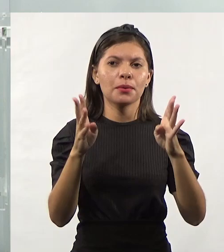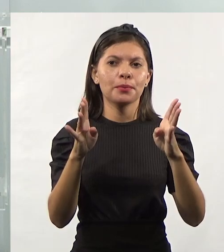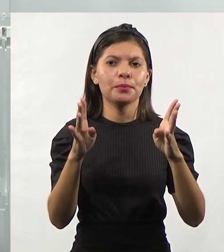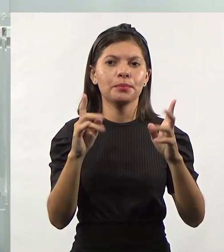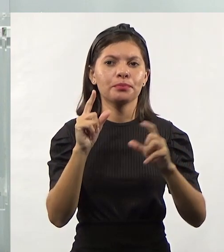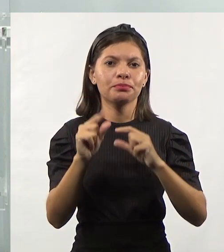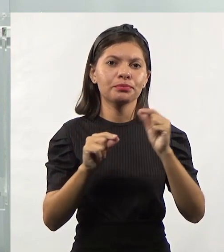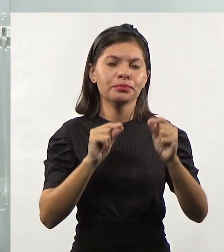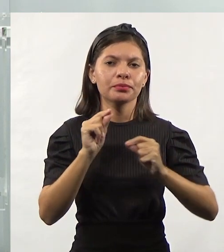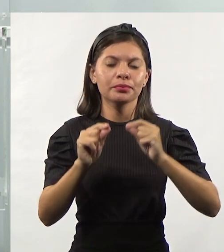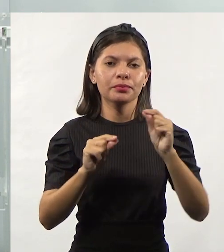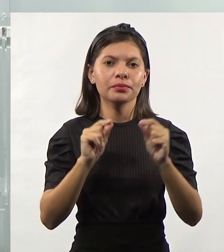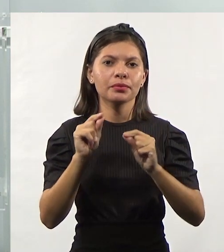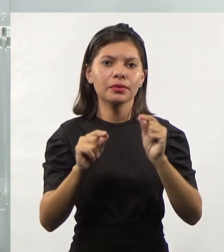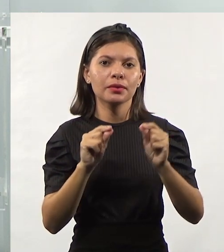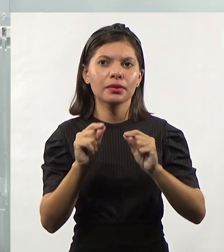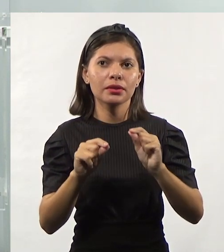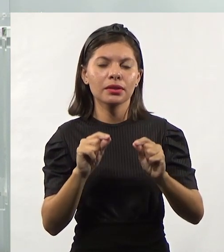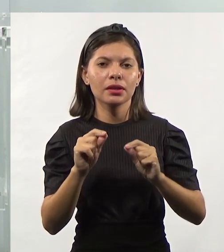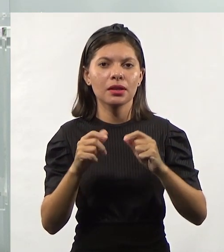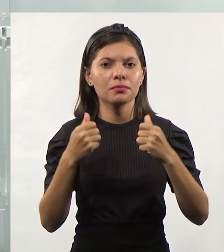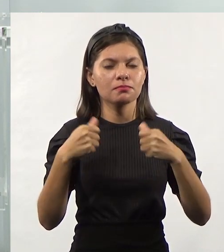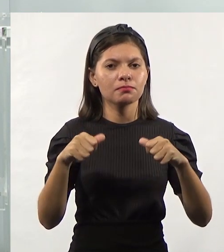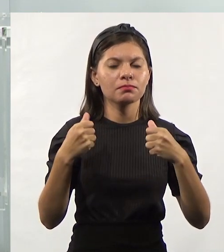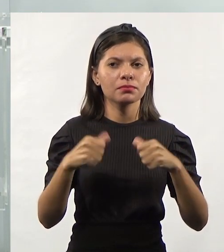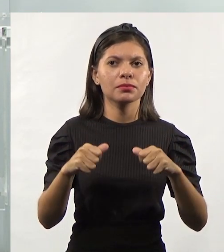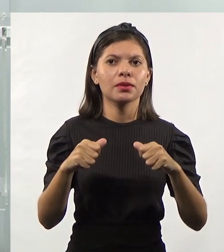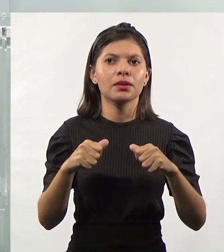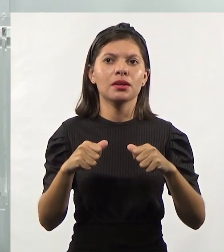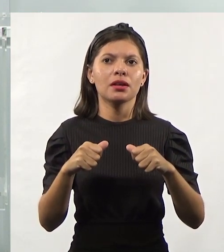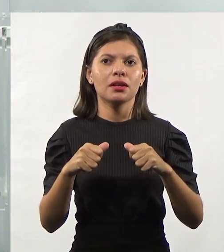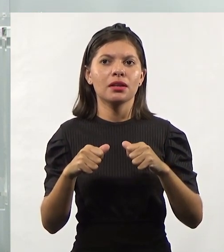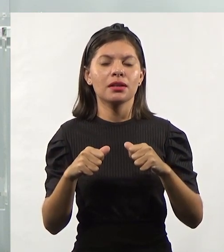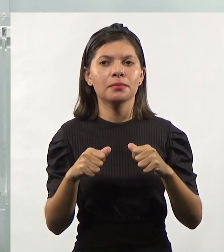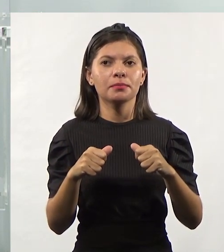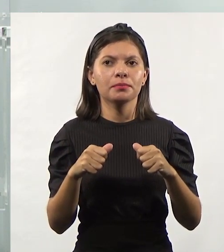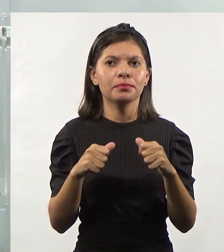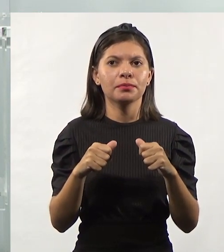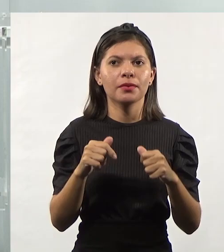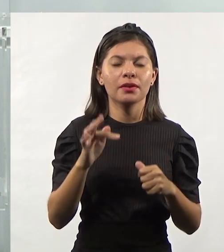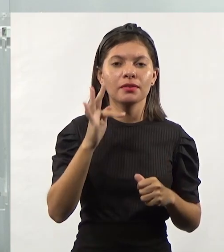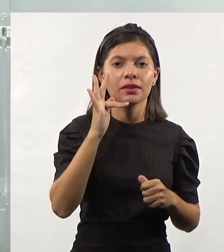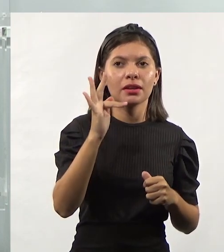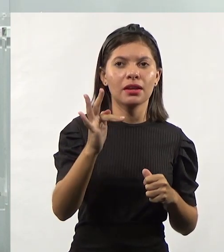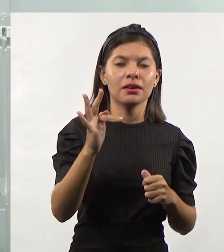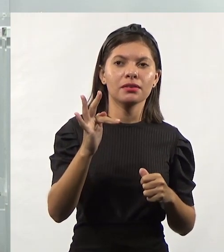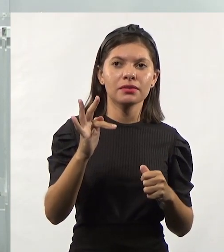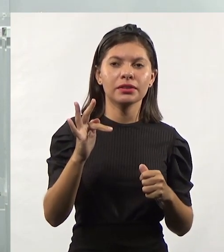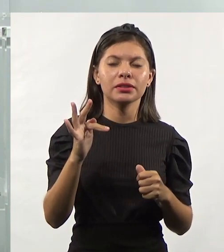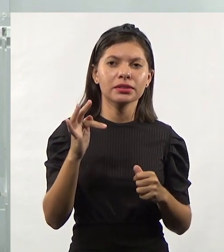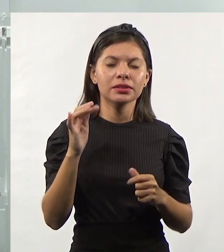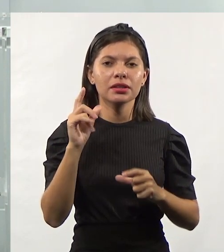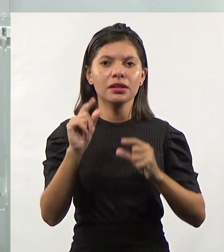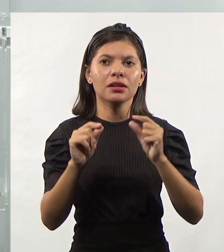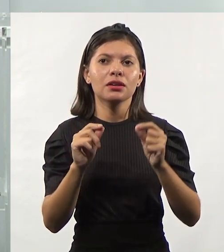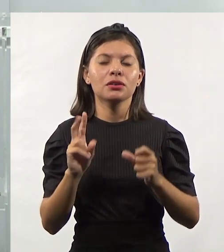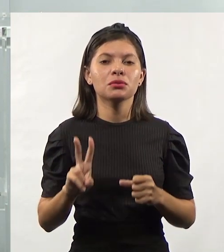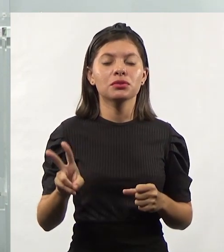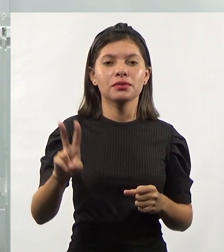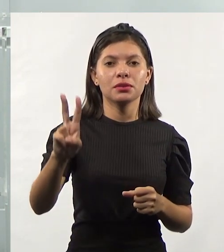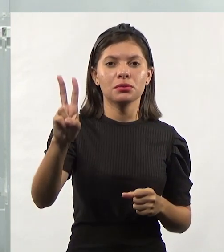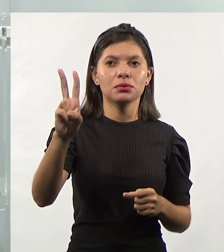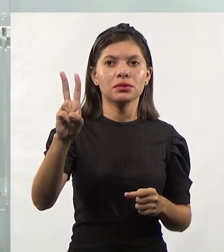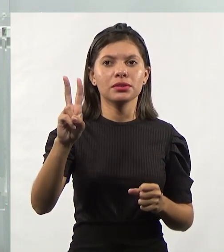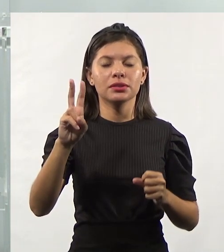atento a essas coisas para que nós possamos dar declarações que sejam